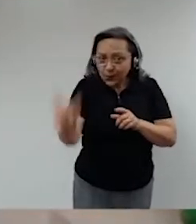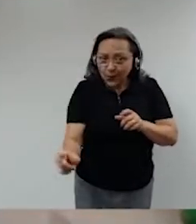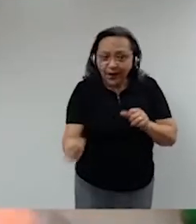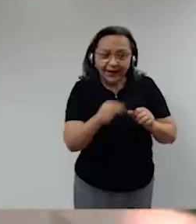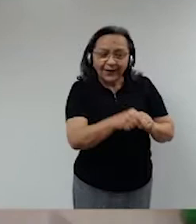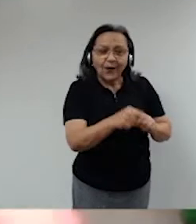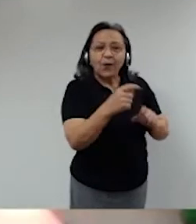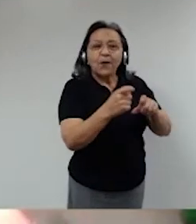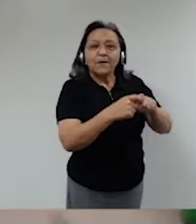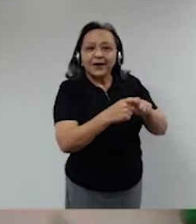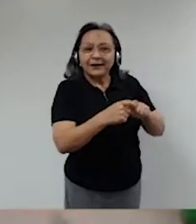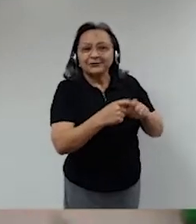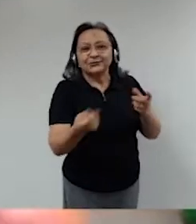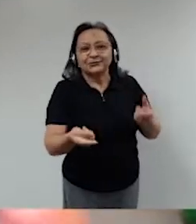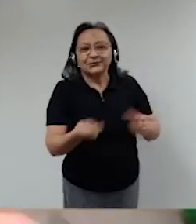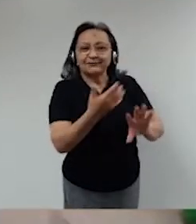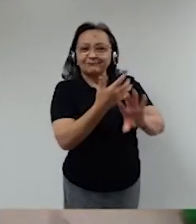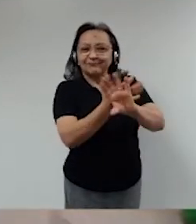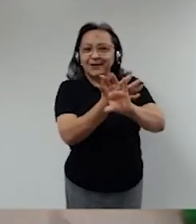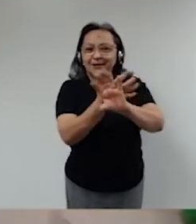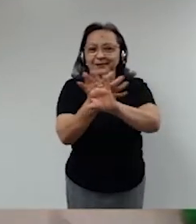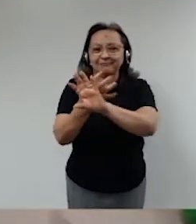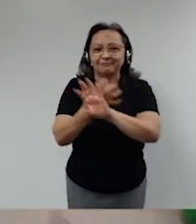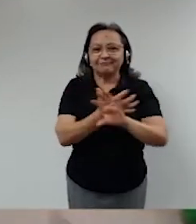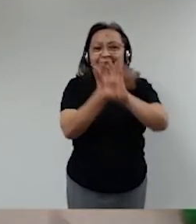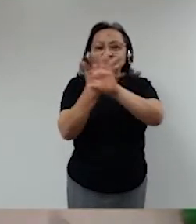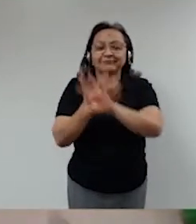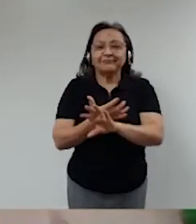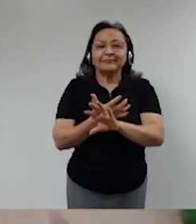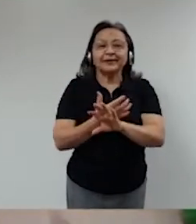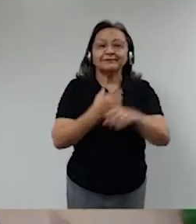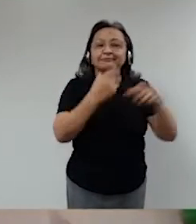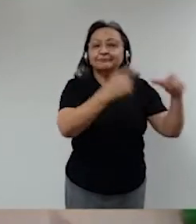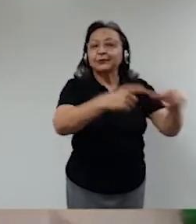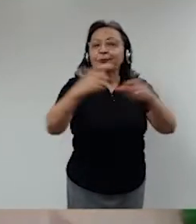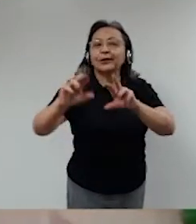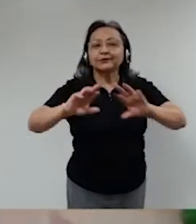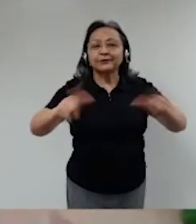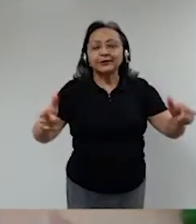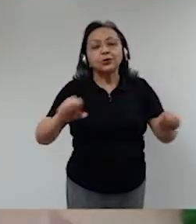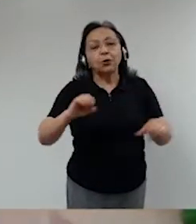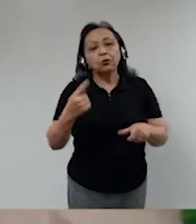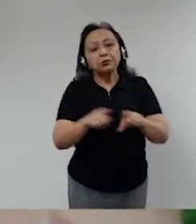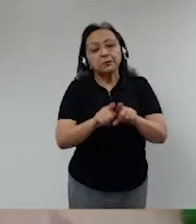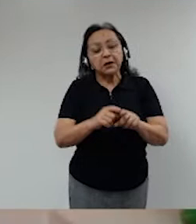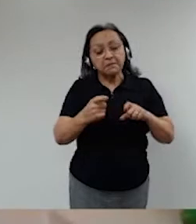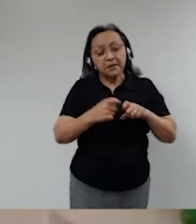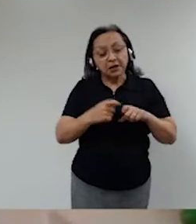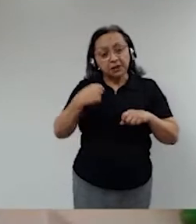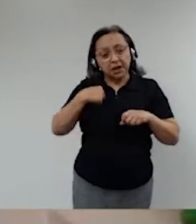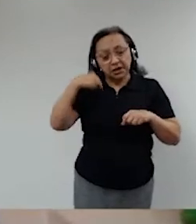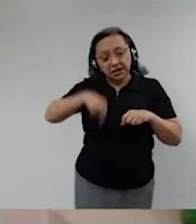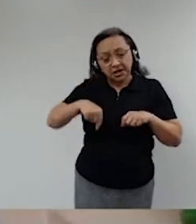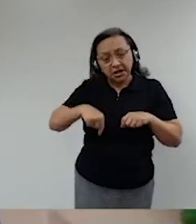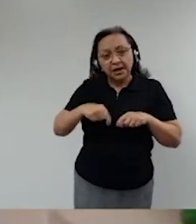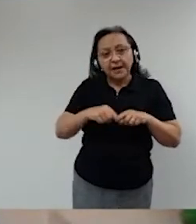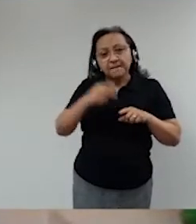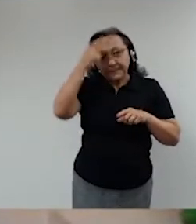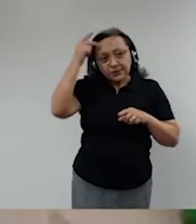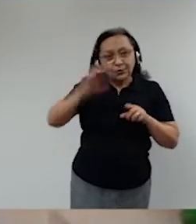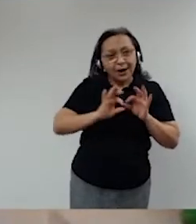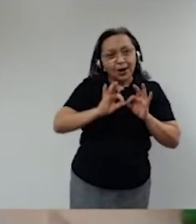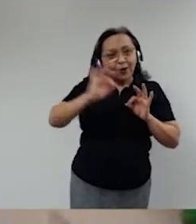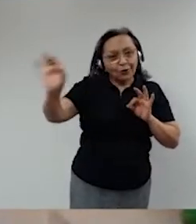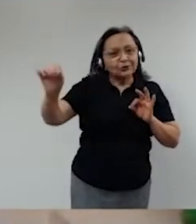entre os médicos, né, em polos distintos, ou entre o médico e o paciente também, já